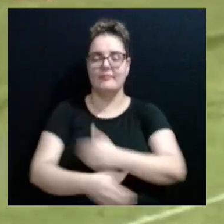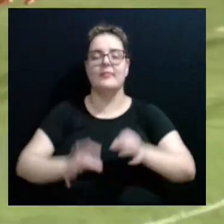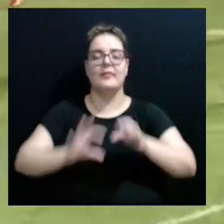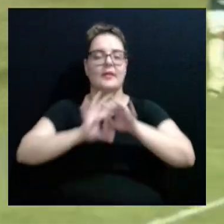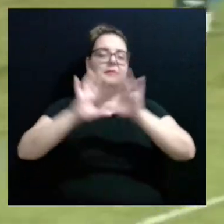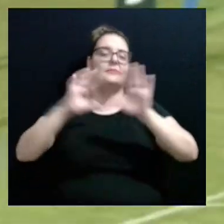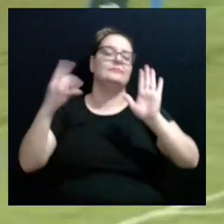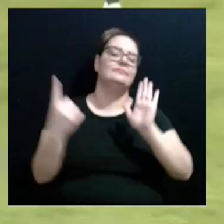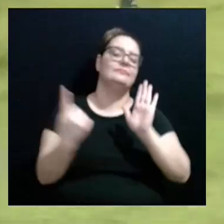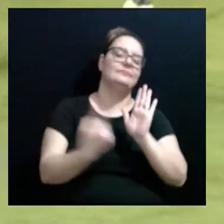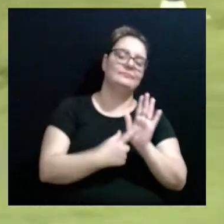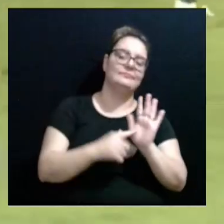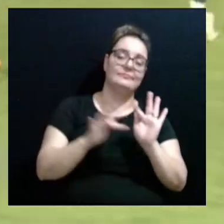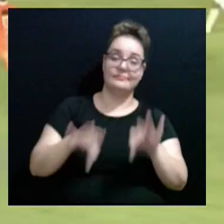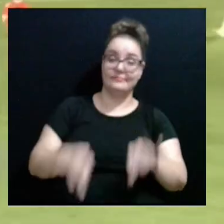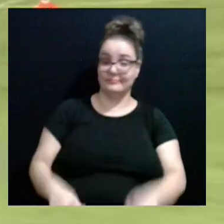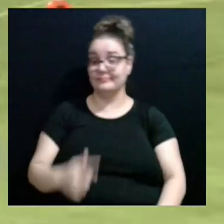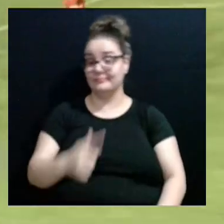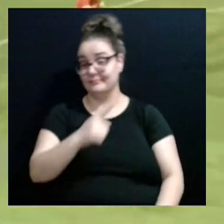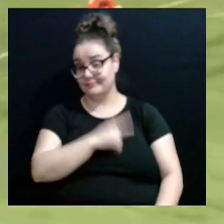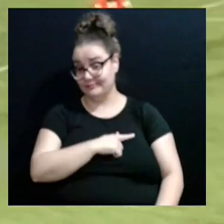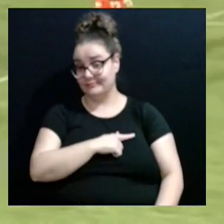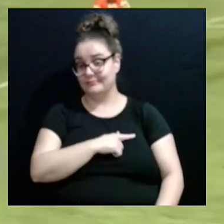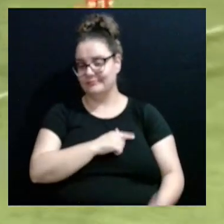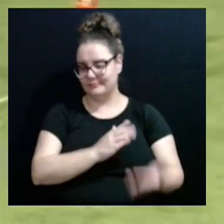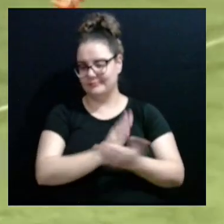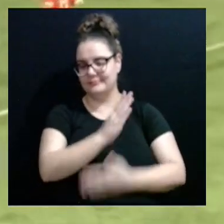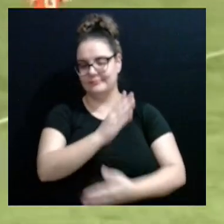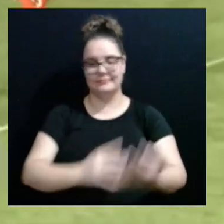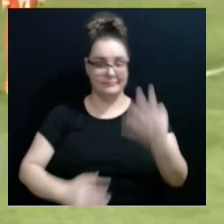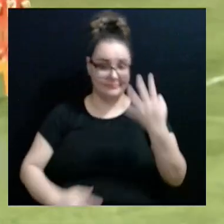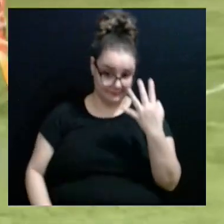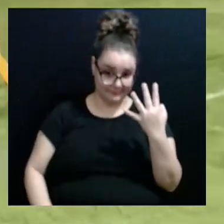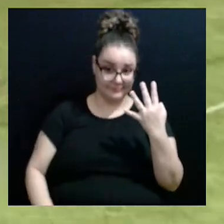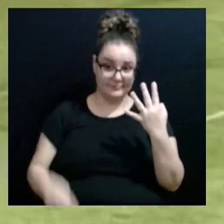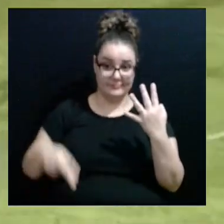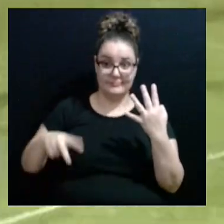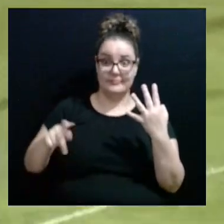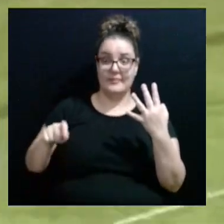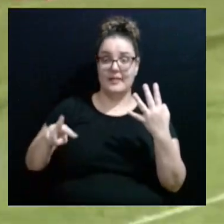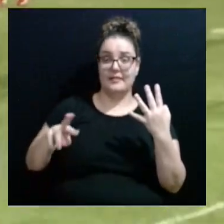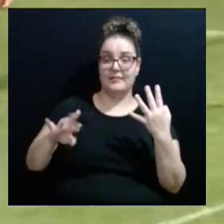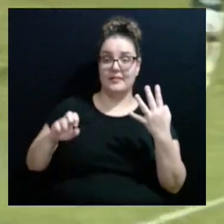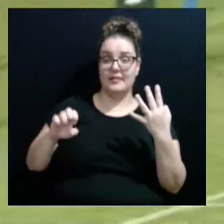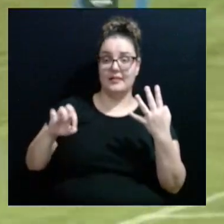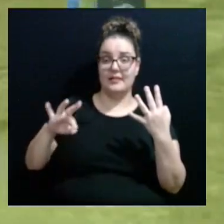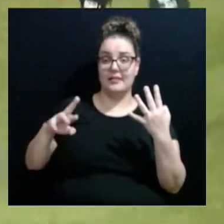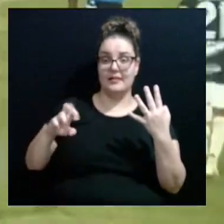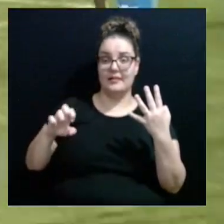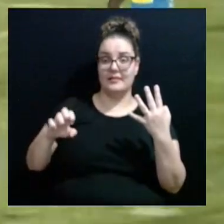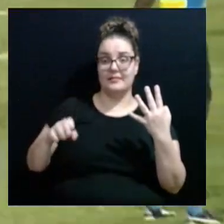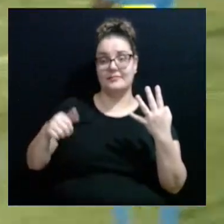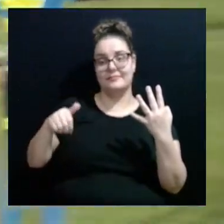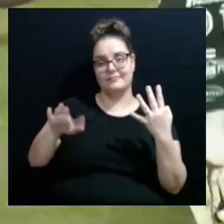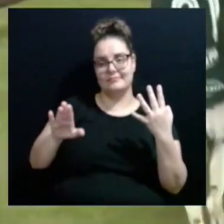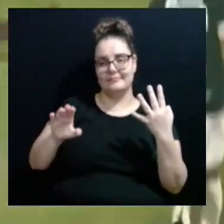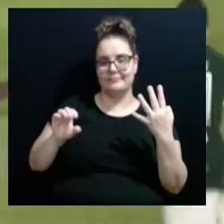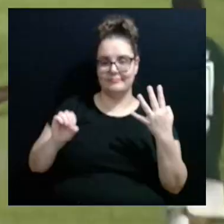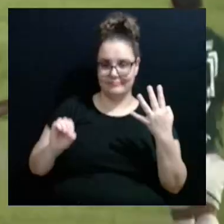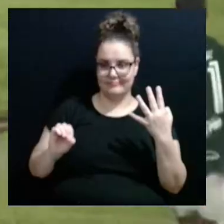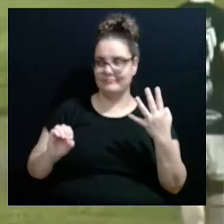marca. Final, Guarani classificado 4, Naviraense eliminado 0.